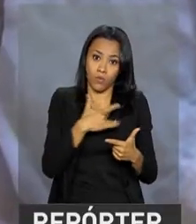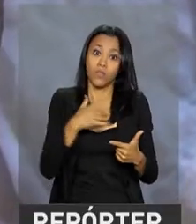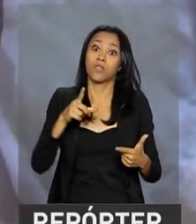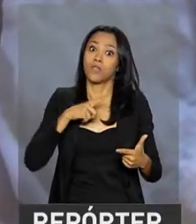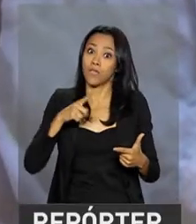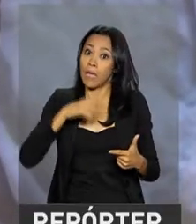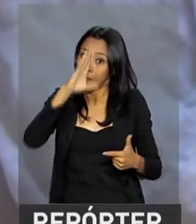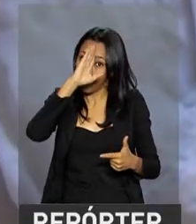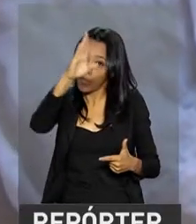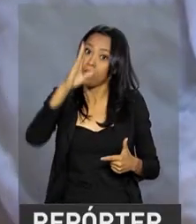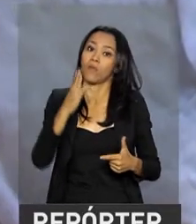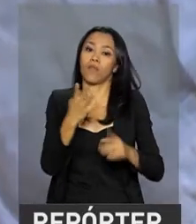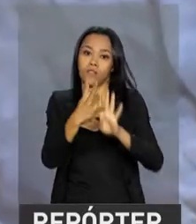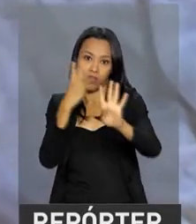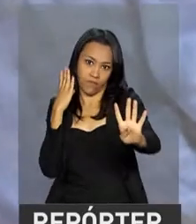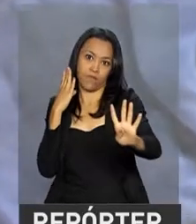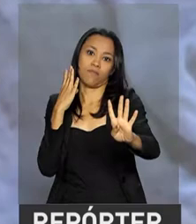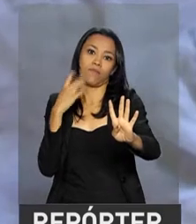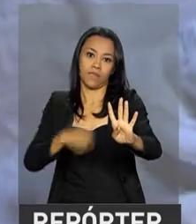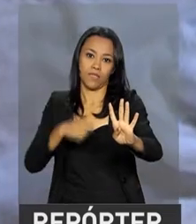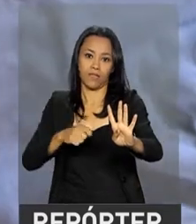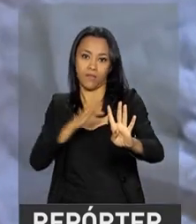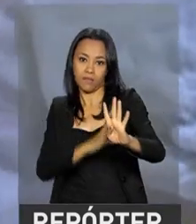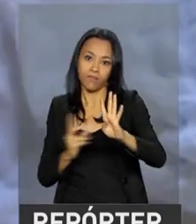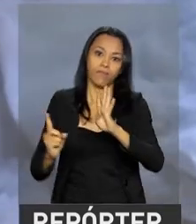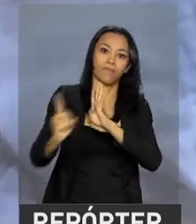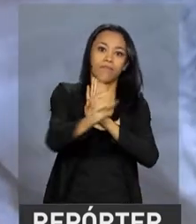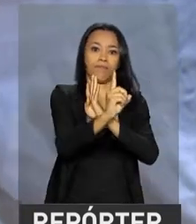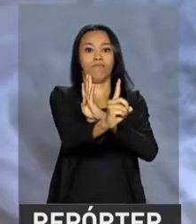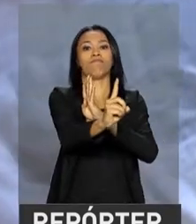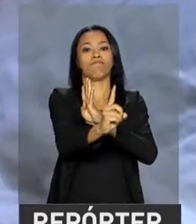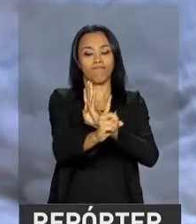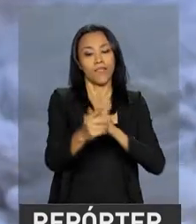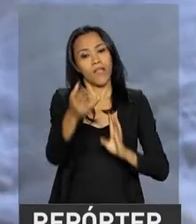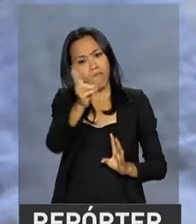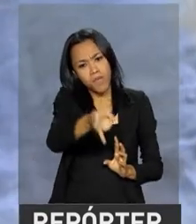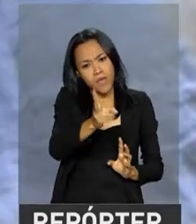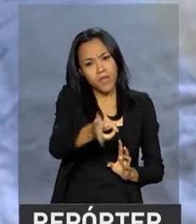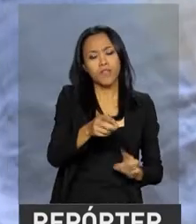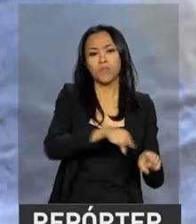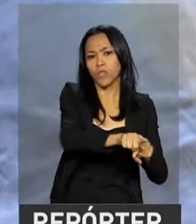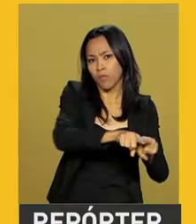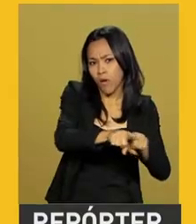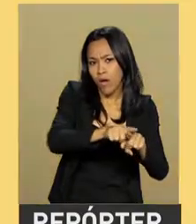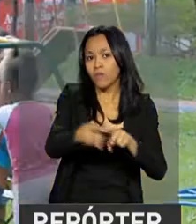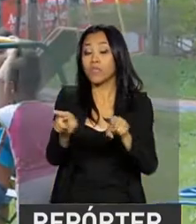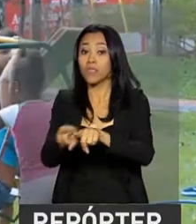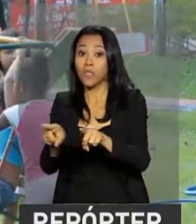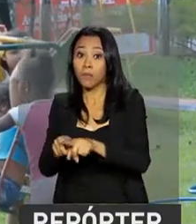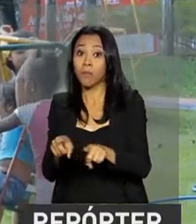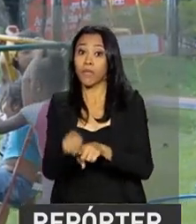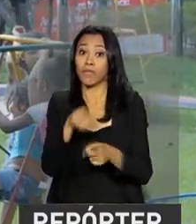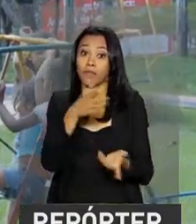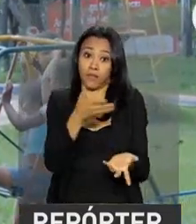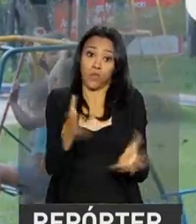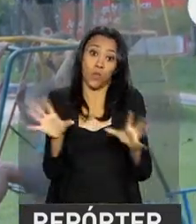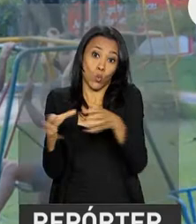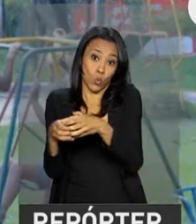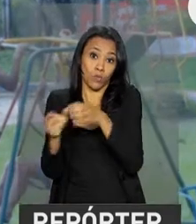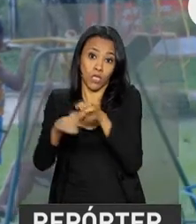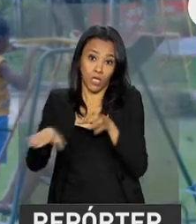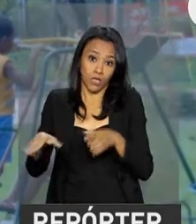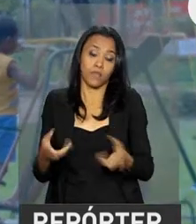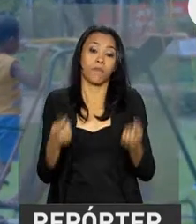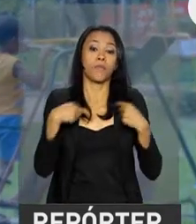fila o mesmo vale para interessados em adotar grupos de irmãos ou crianças a nova lei também estende as